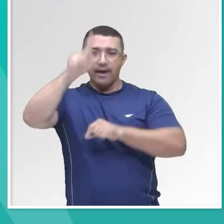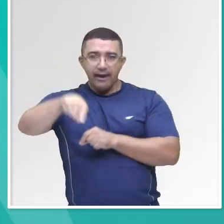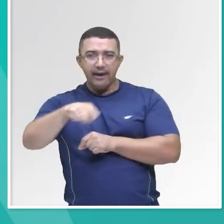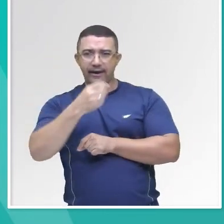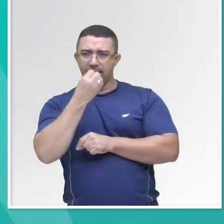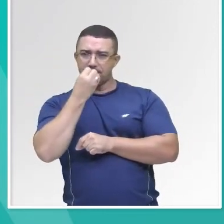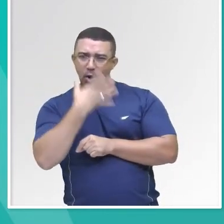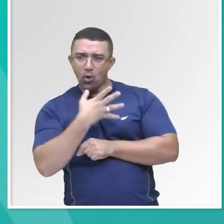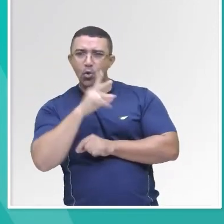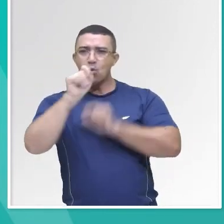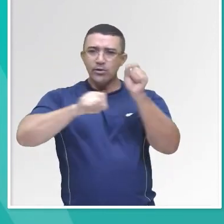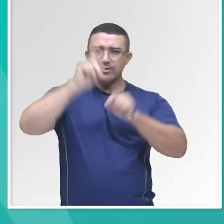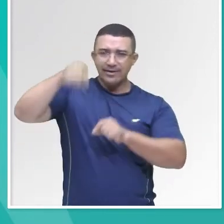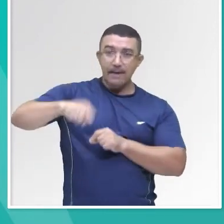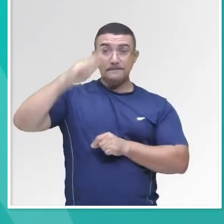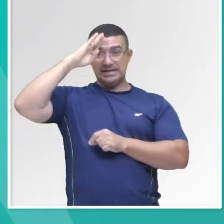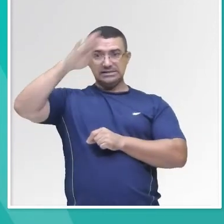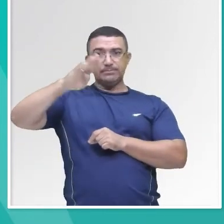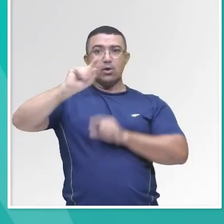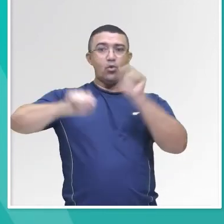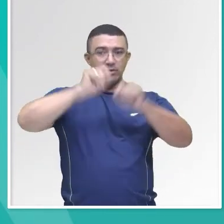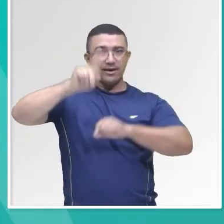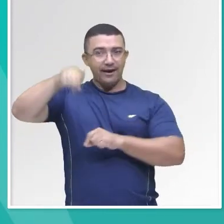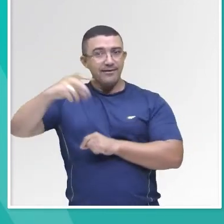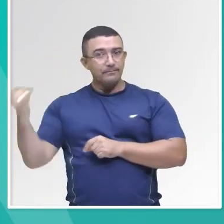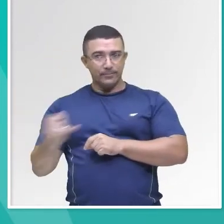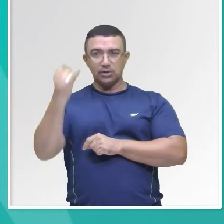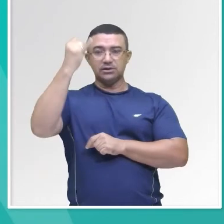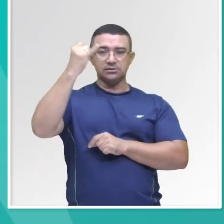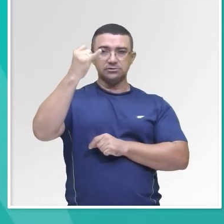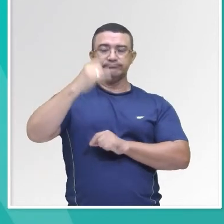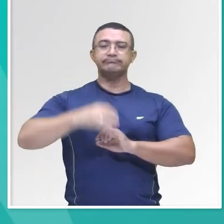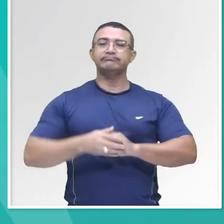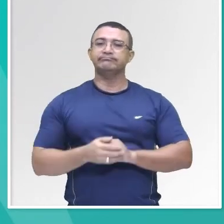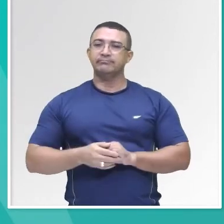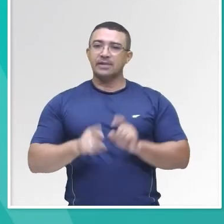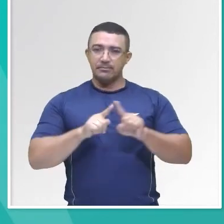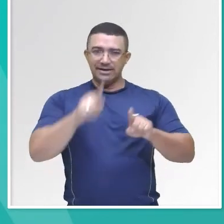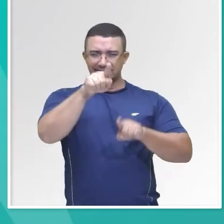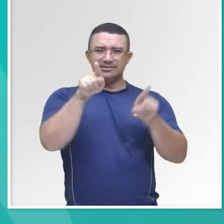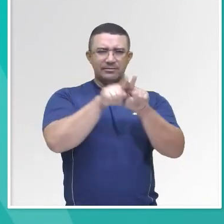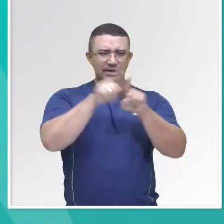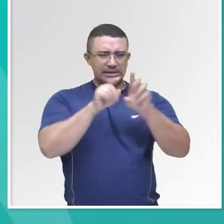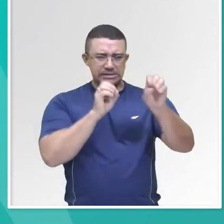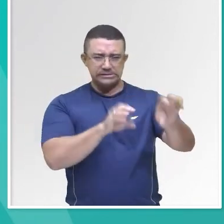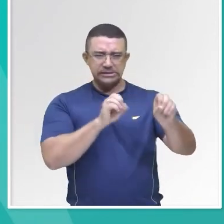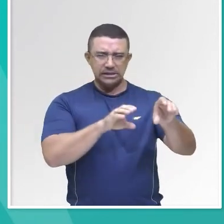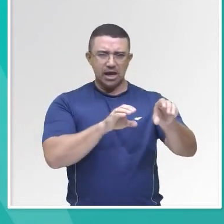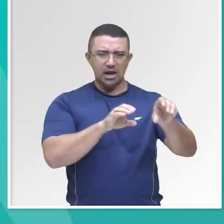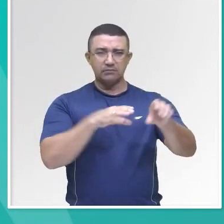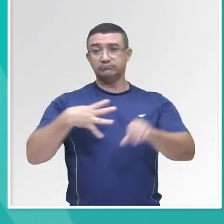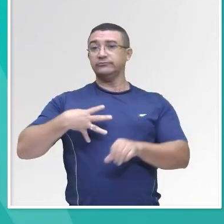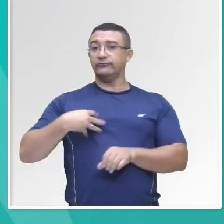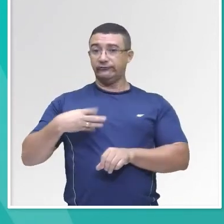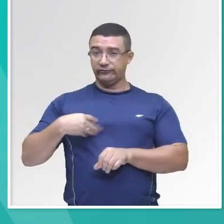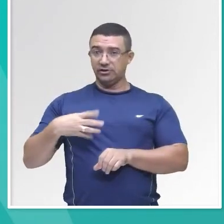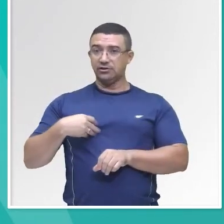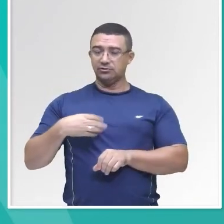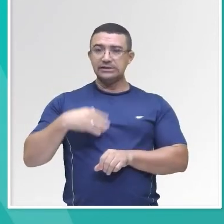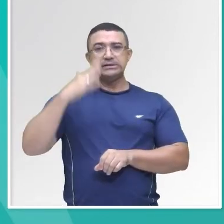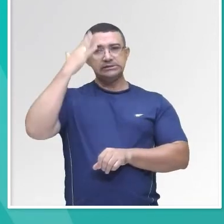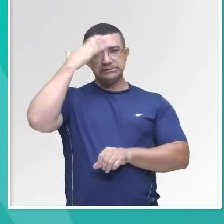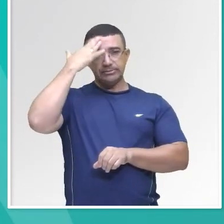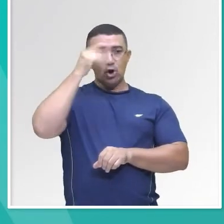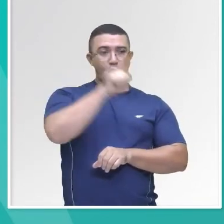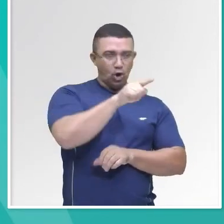Ensine ao seu filho que para comprar qualquer coisa ele terá de abrir mão de outras. Antes de os pais saírem